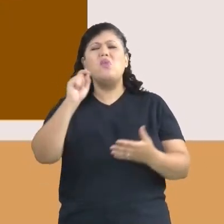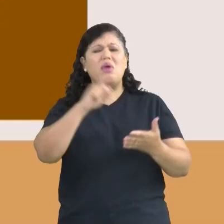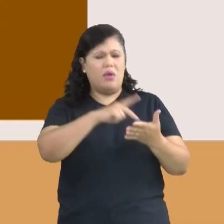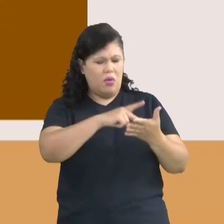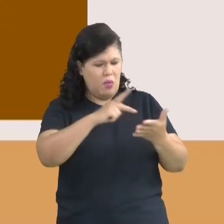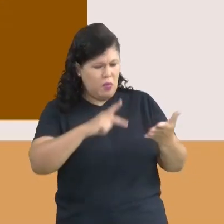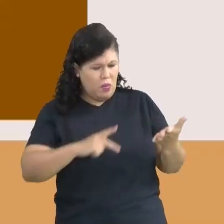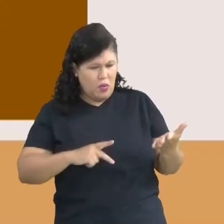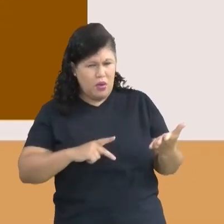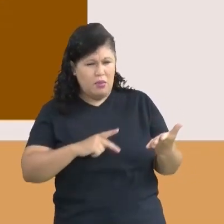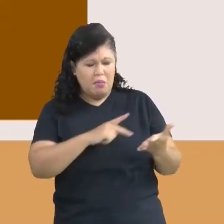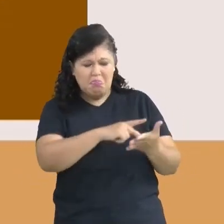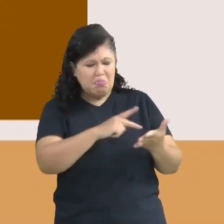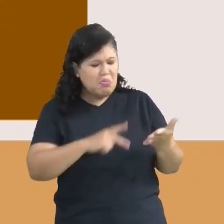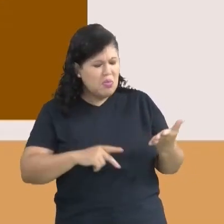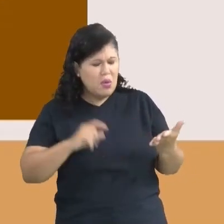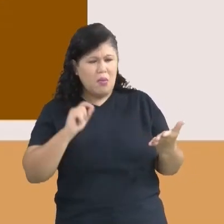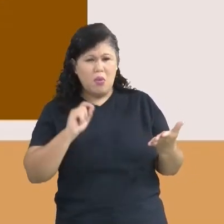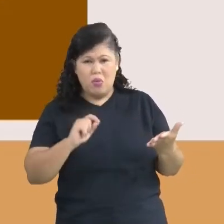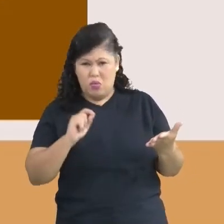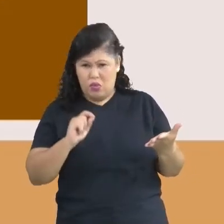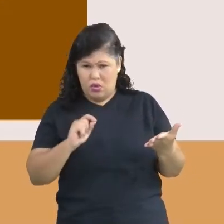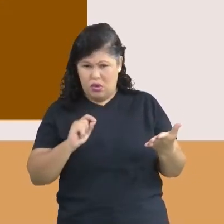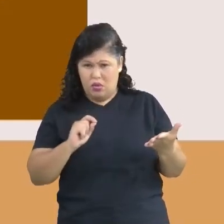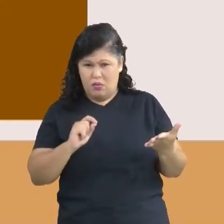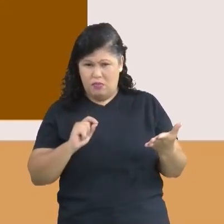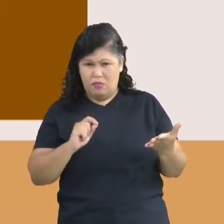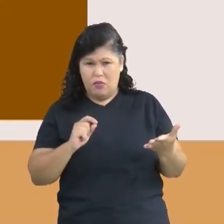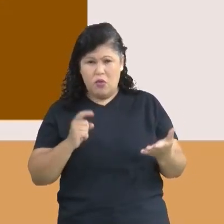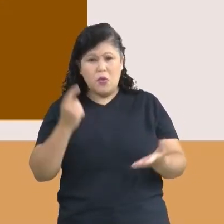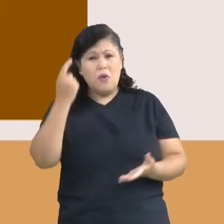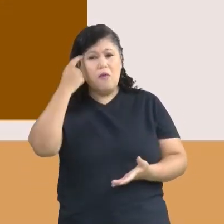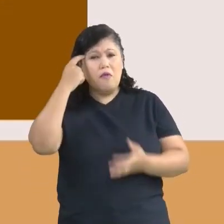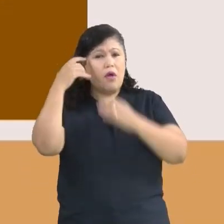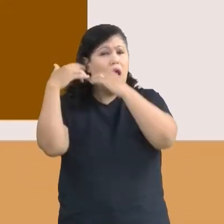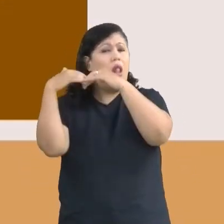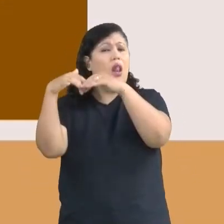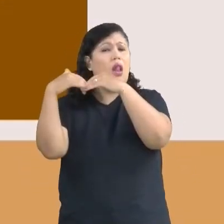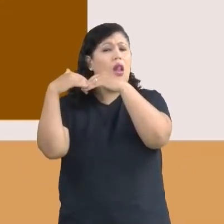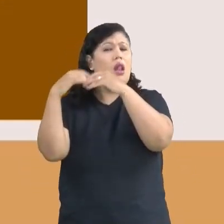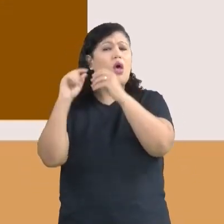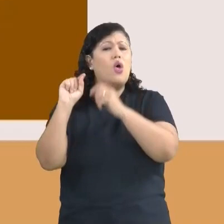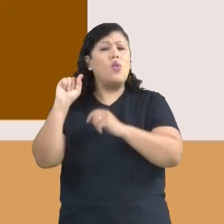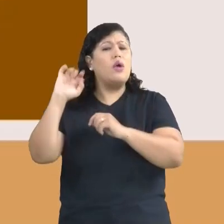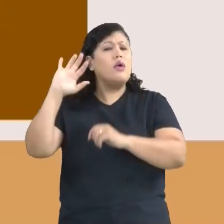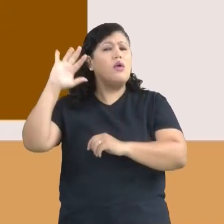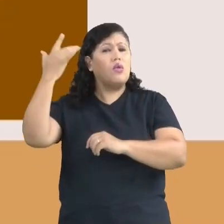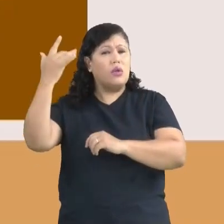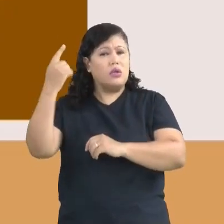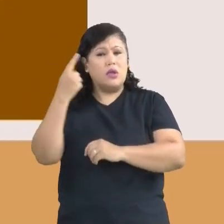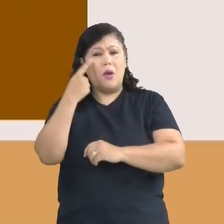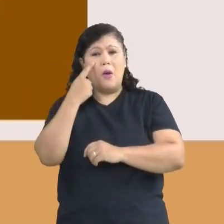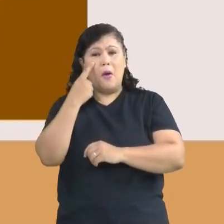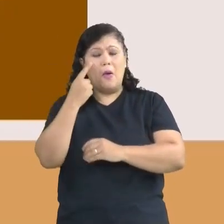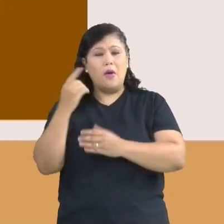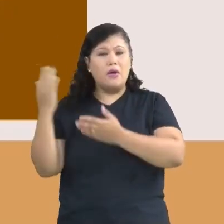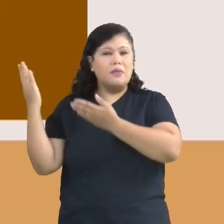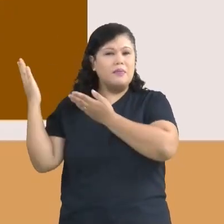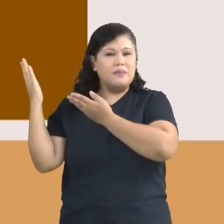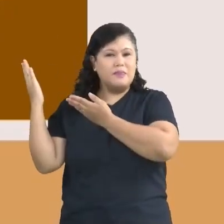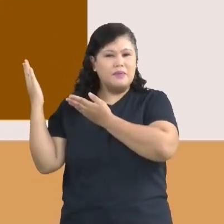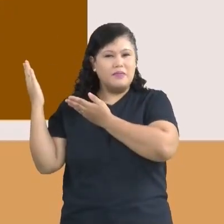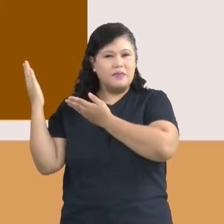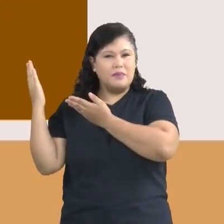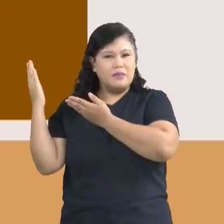lá desvendar mais ainda o que acontece no nosso cérebro? Vamos lá? Olha só, aqui nós estamos vendo a imagem